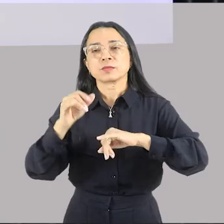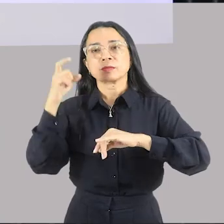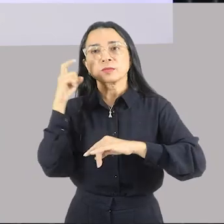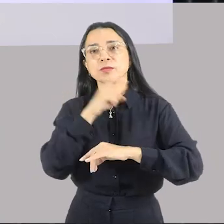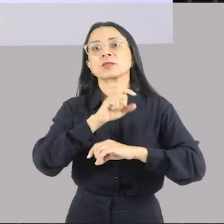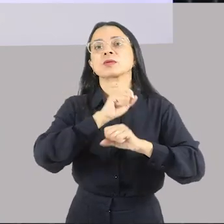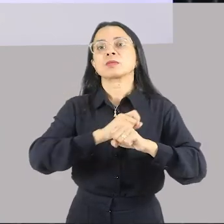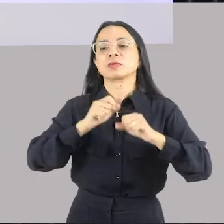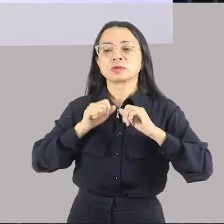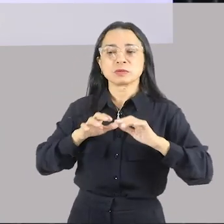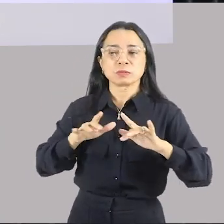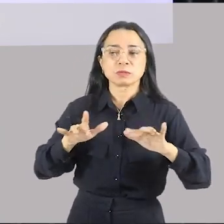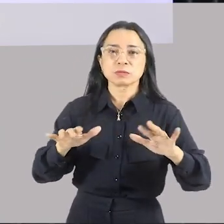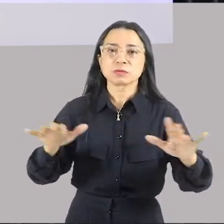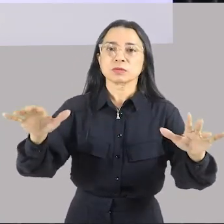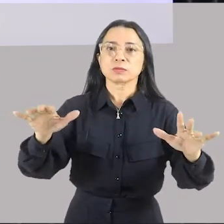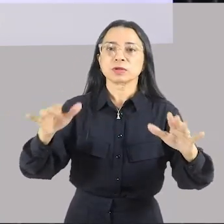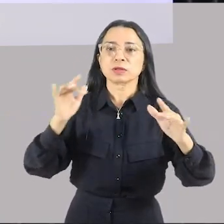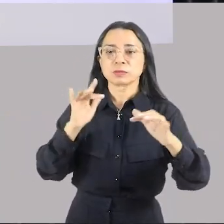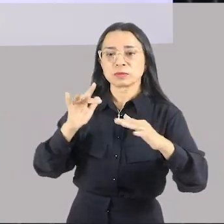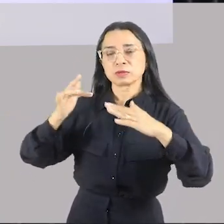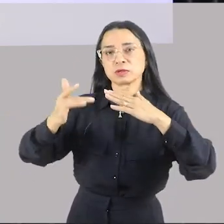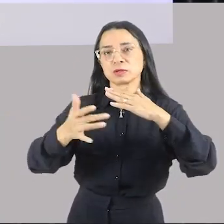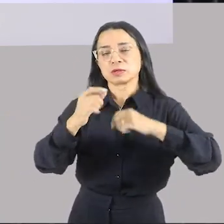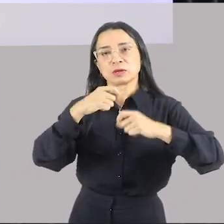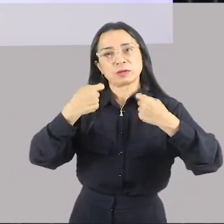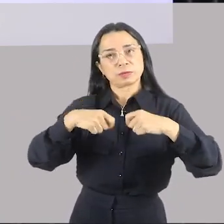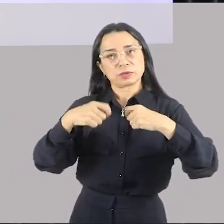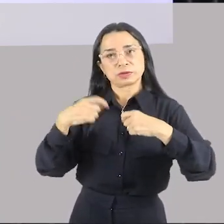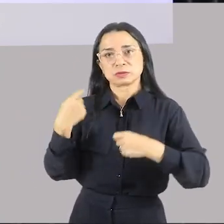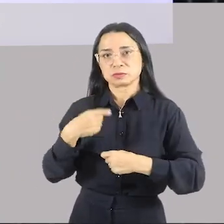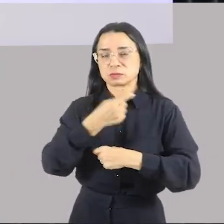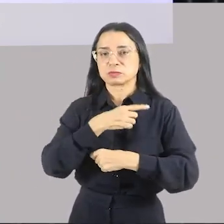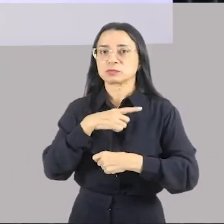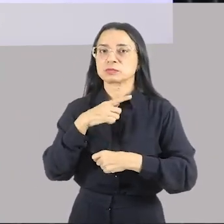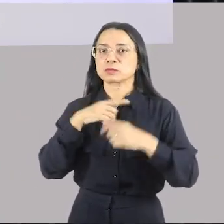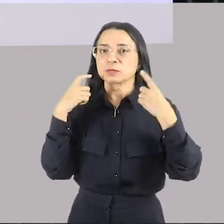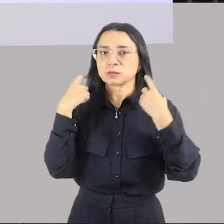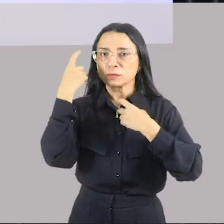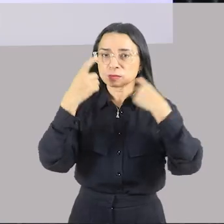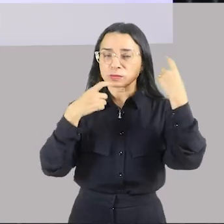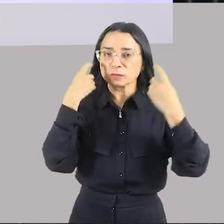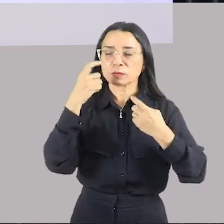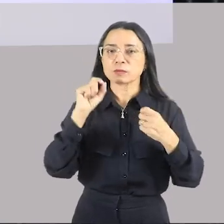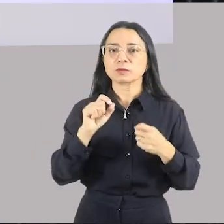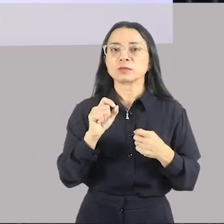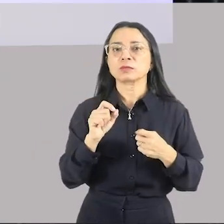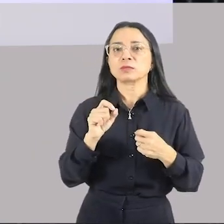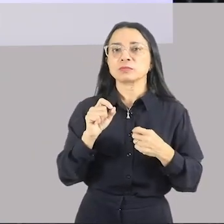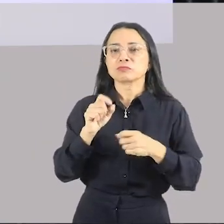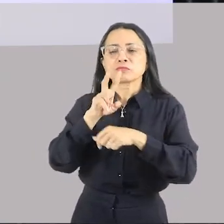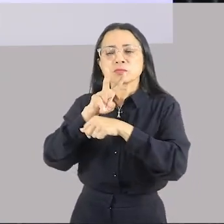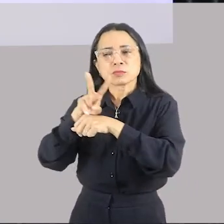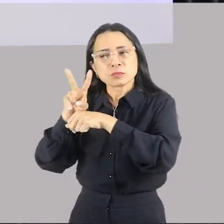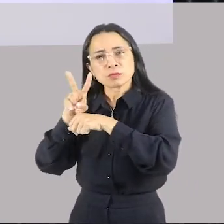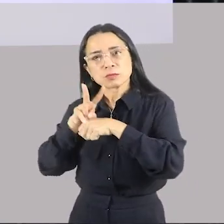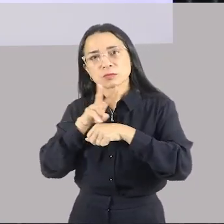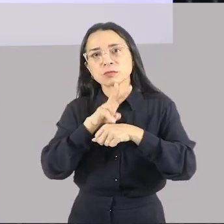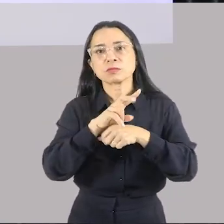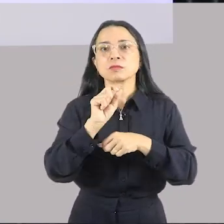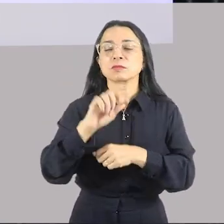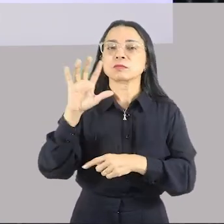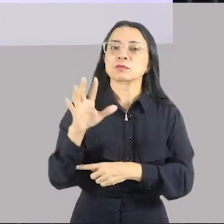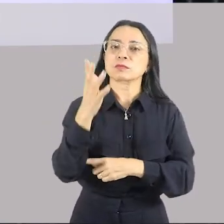podem se espalhar rapidamente pelas redes sociais, é preciso a gente também ter essa preocupação de monitoramento sobre aquilo